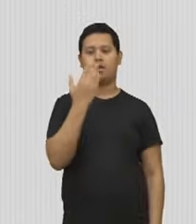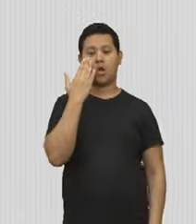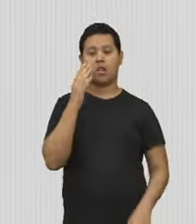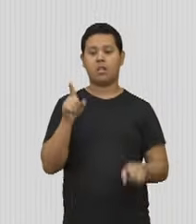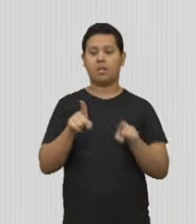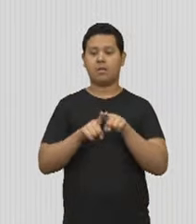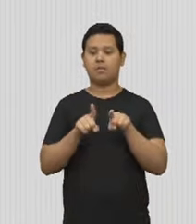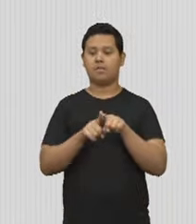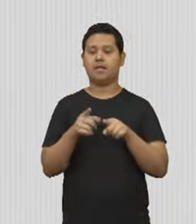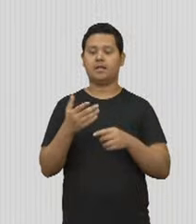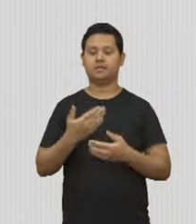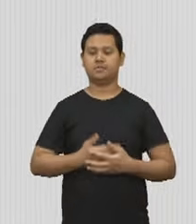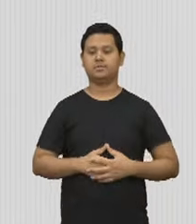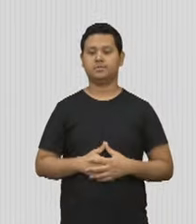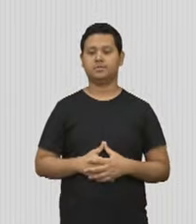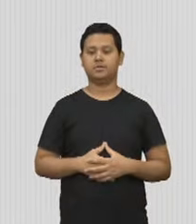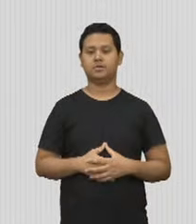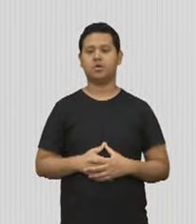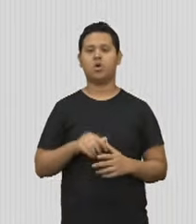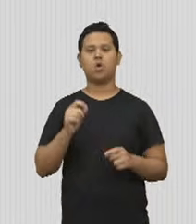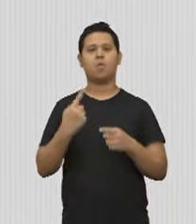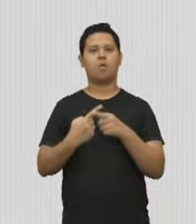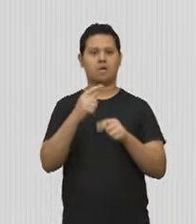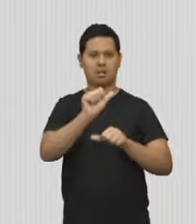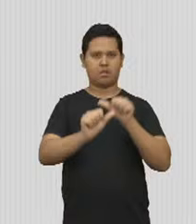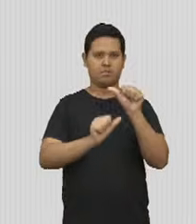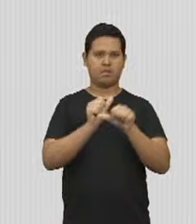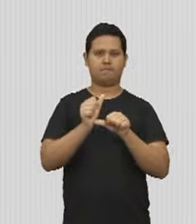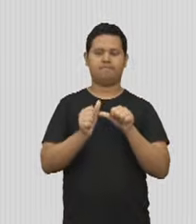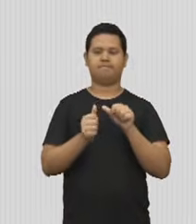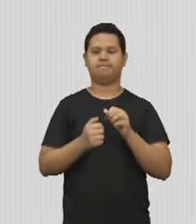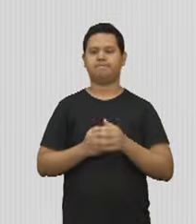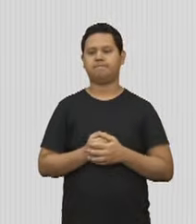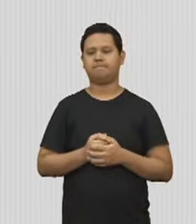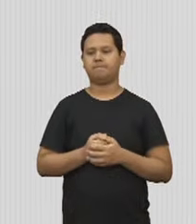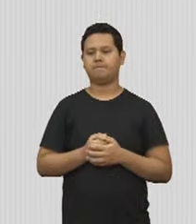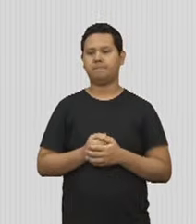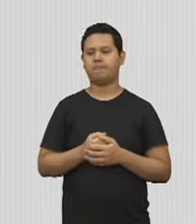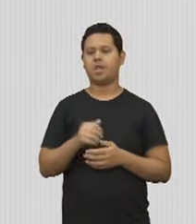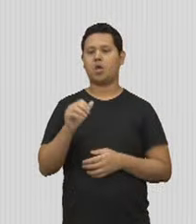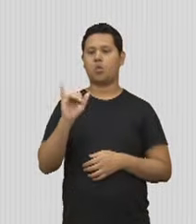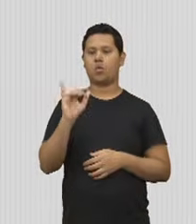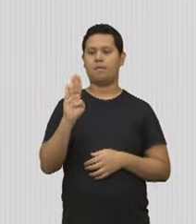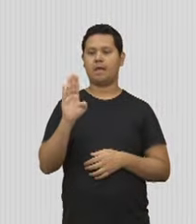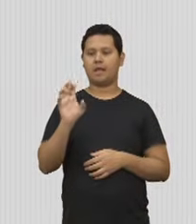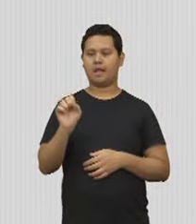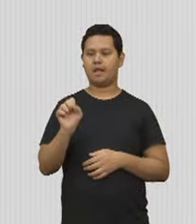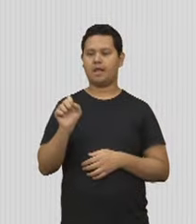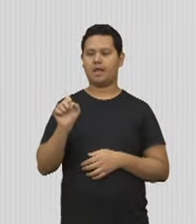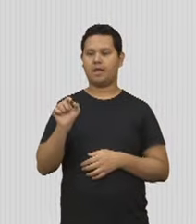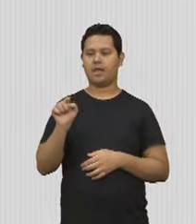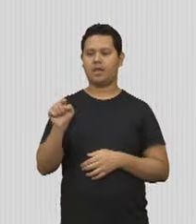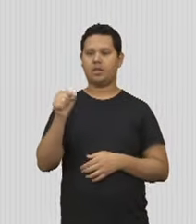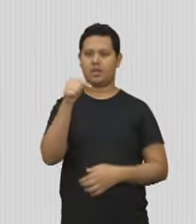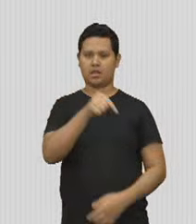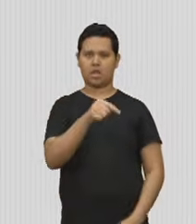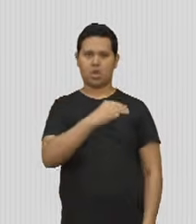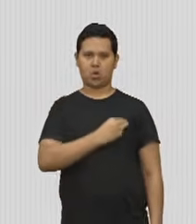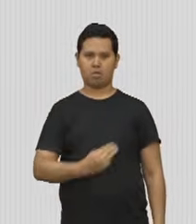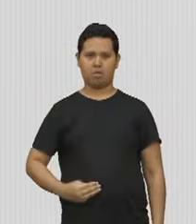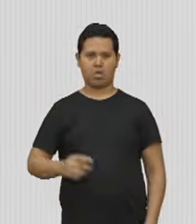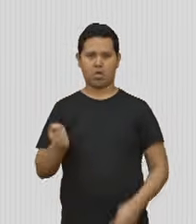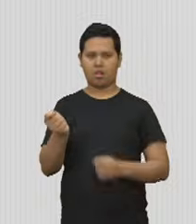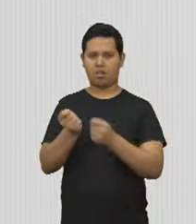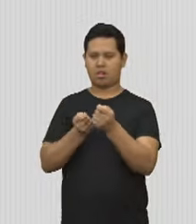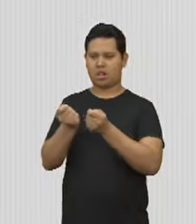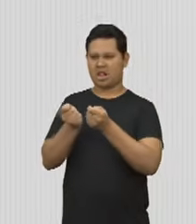questão importante, por que vai ter essa alteração no município? Porque, a partir do IBS, o município não vai ter mais um controle